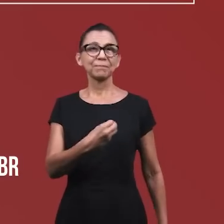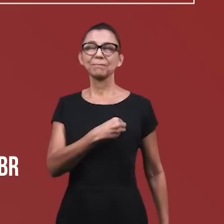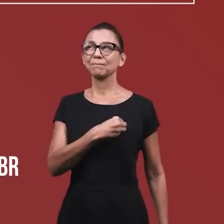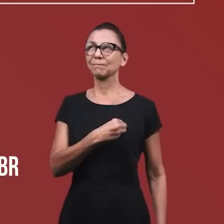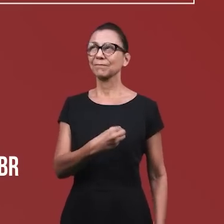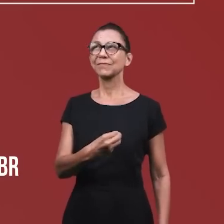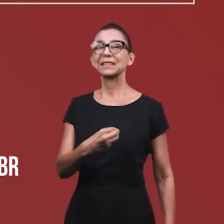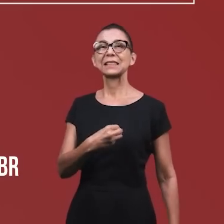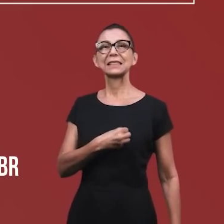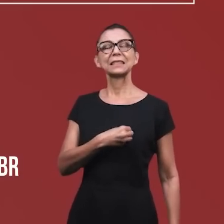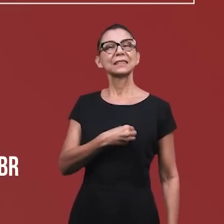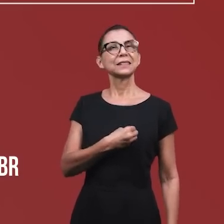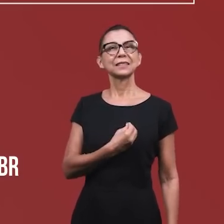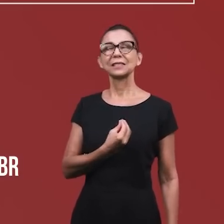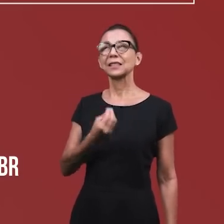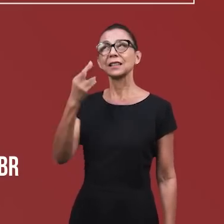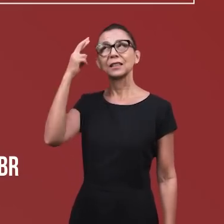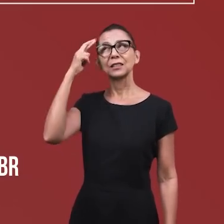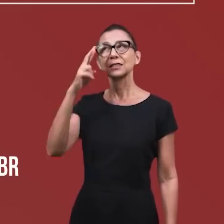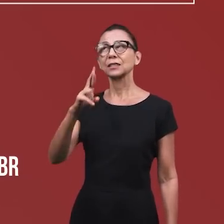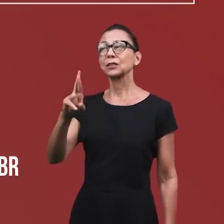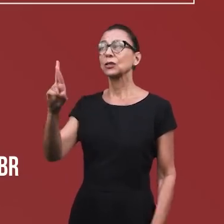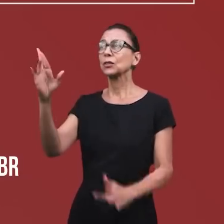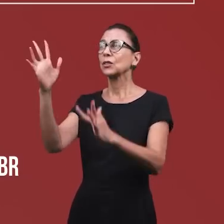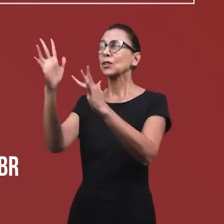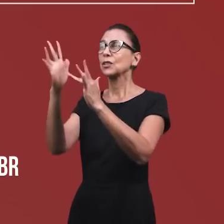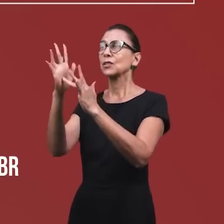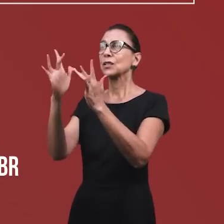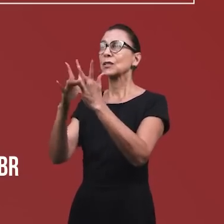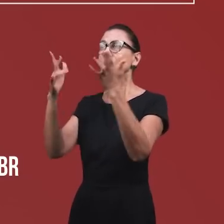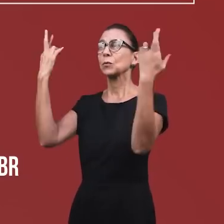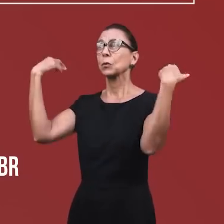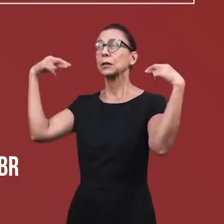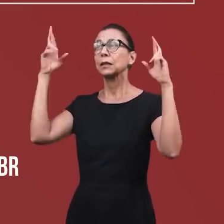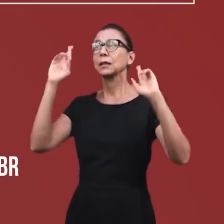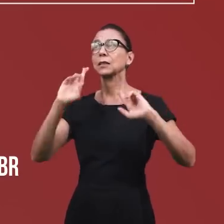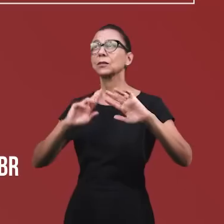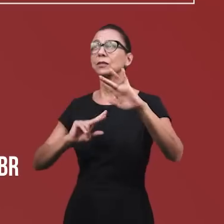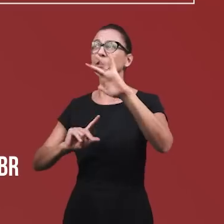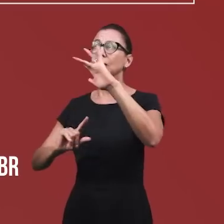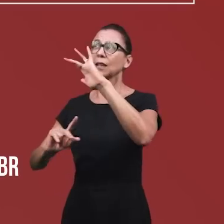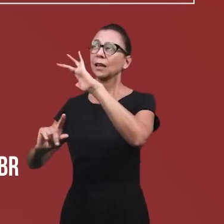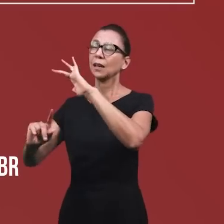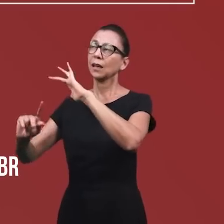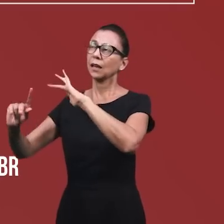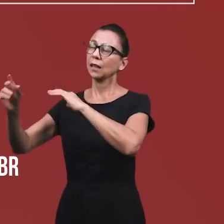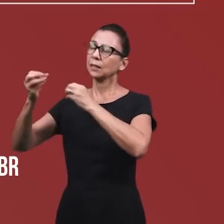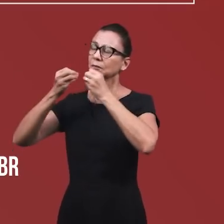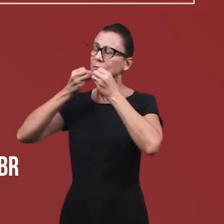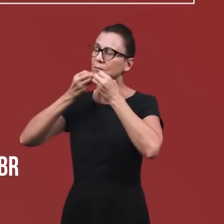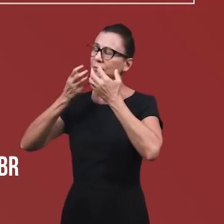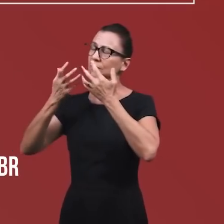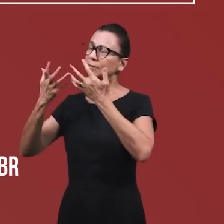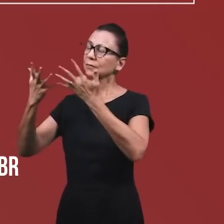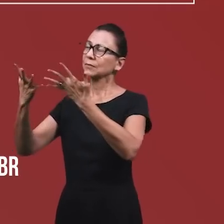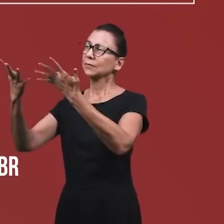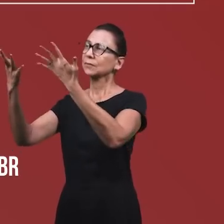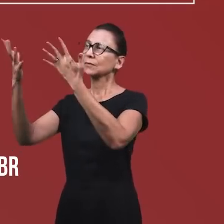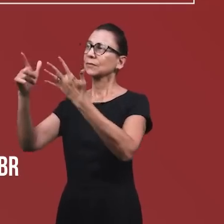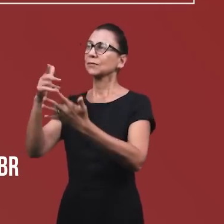ti, Jesus, Cordeiro eterno, confesso que és